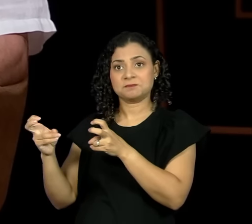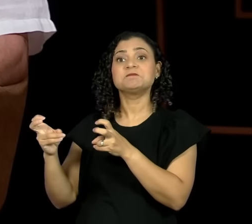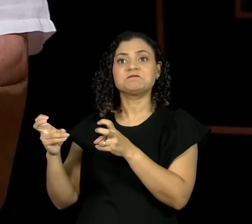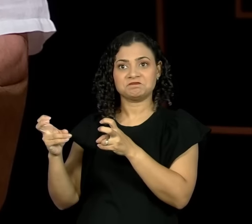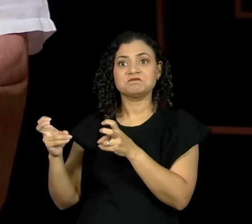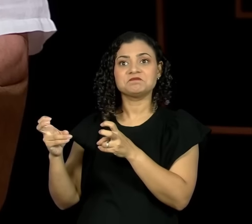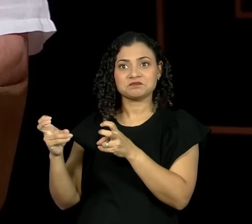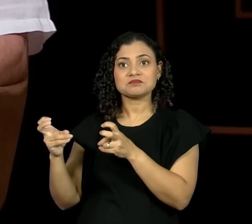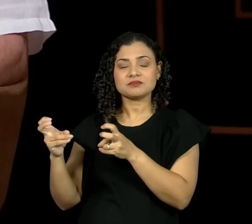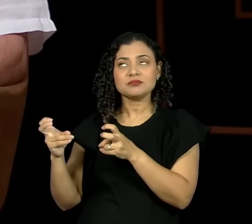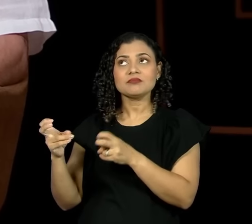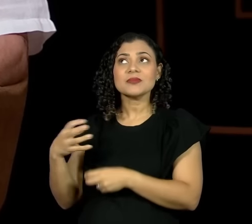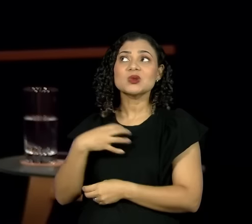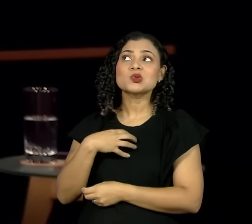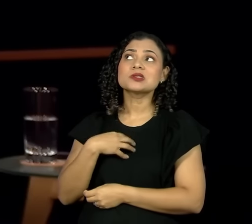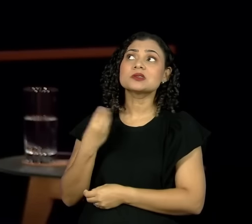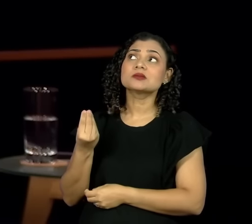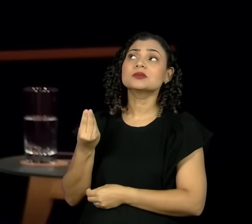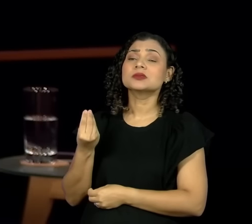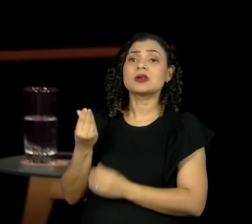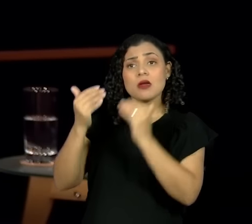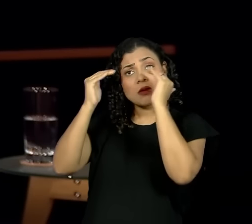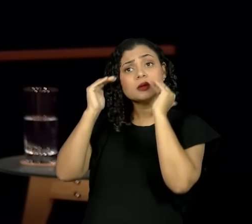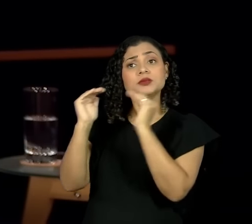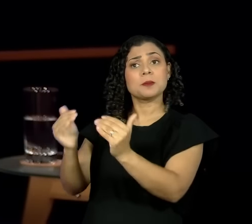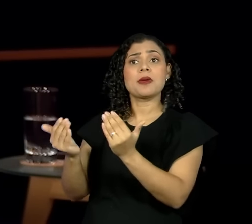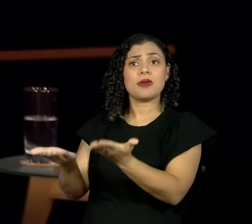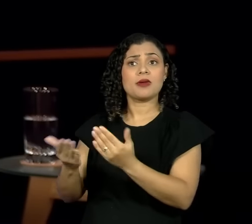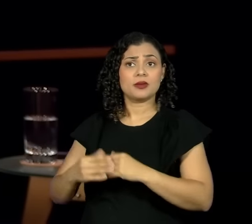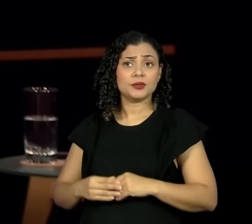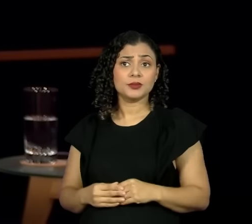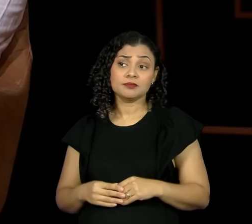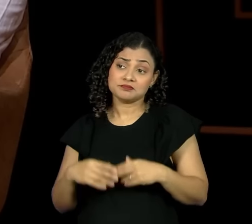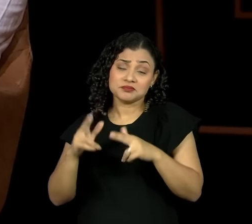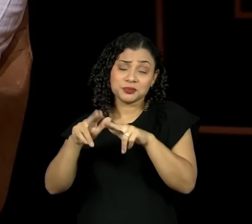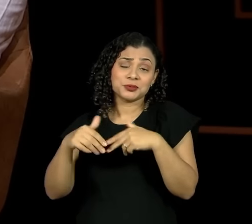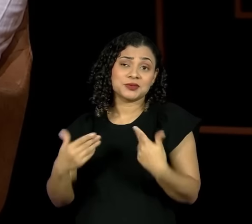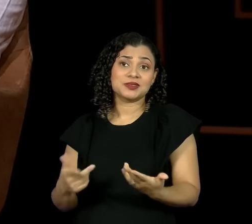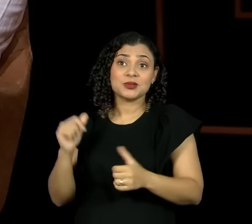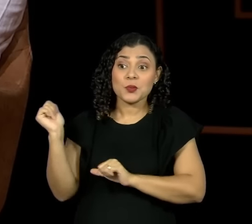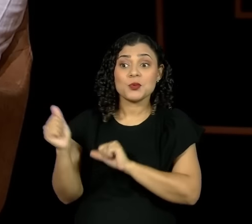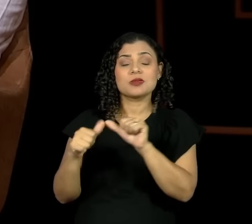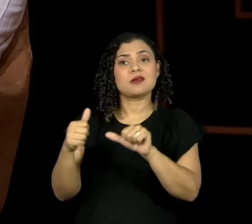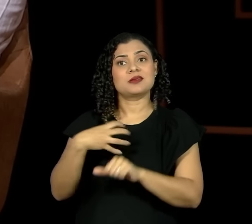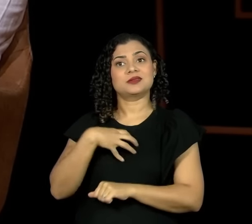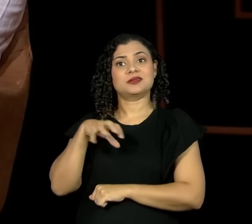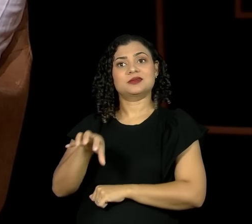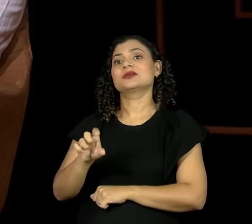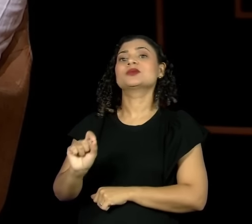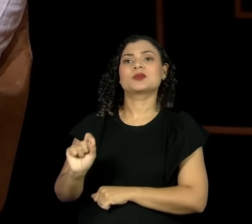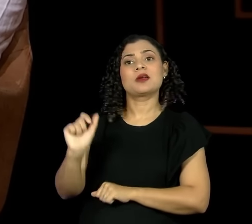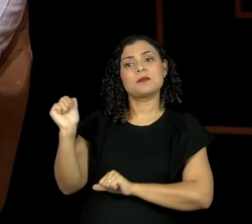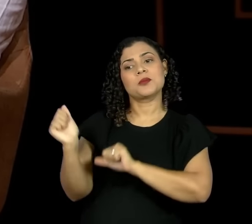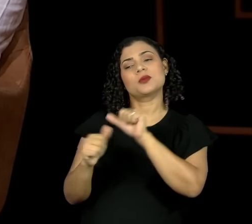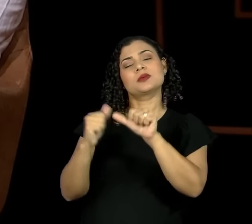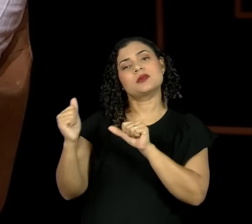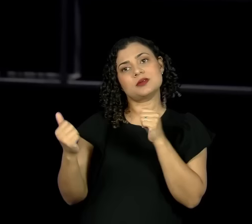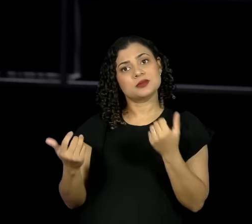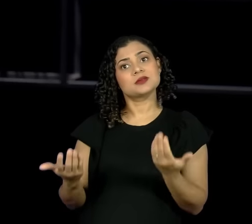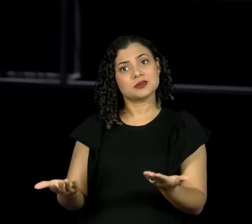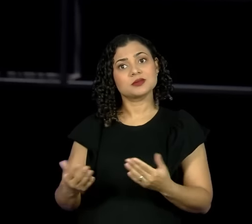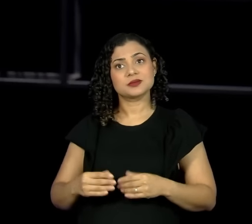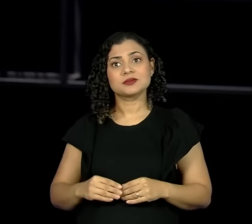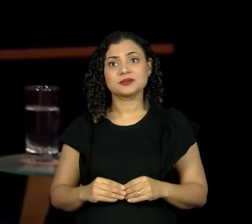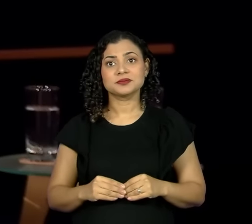uma com um respeito aí foi isso acho que a mudança que me trouxe foi esse olhar pro outro